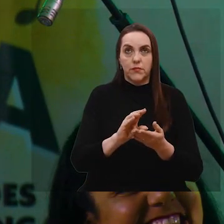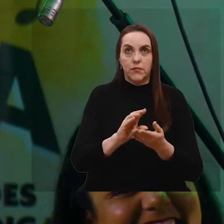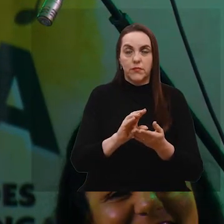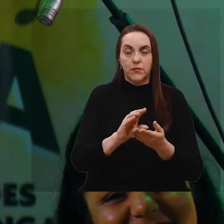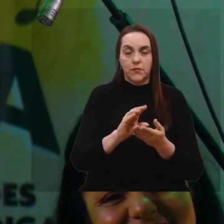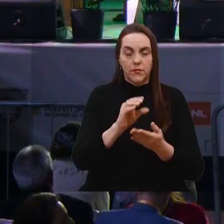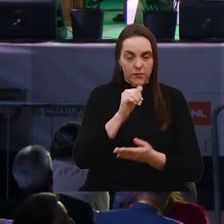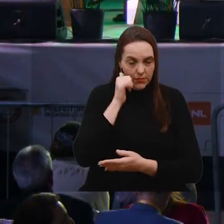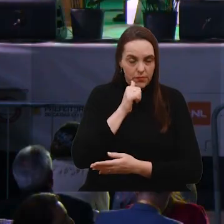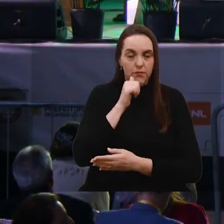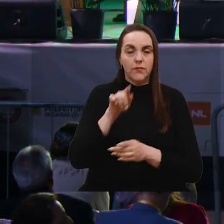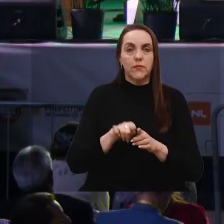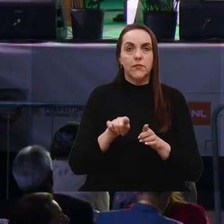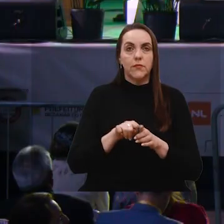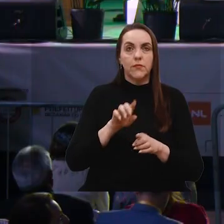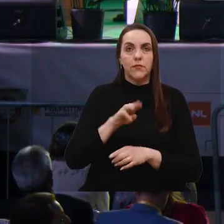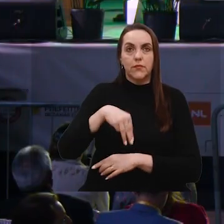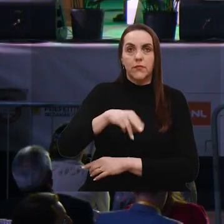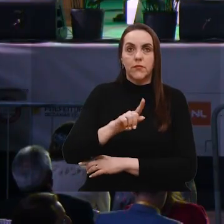conselheira